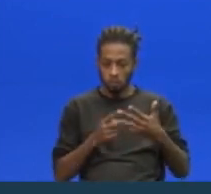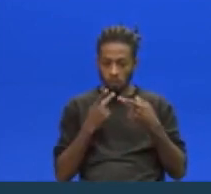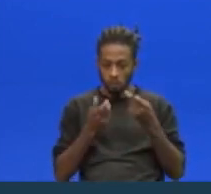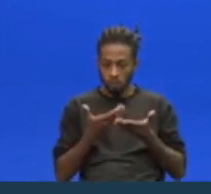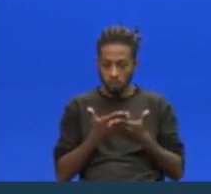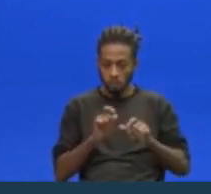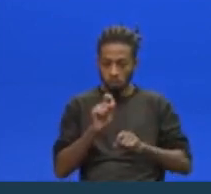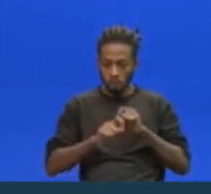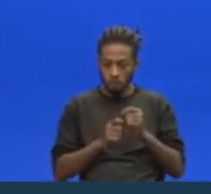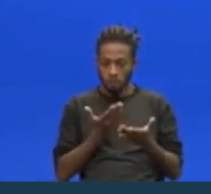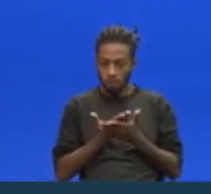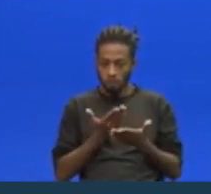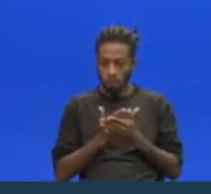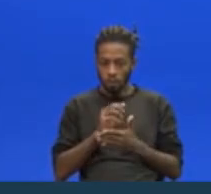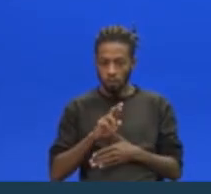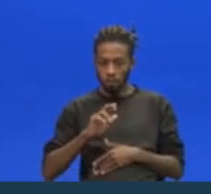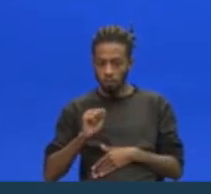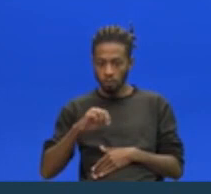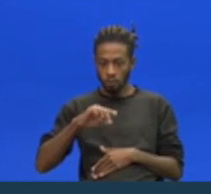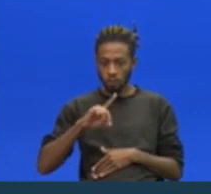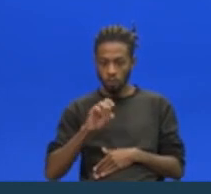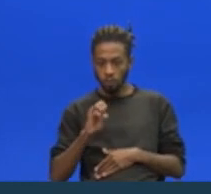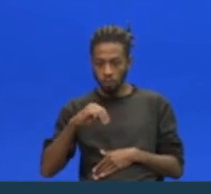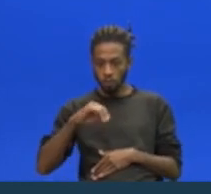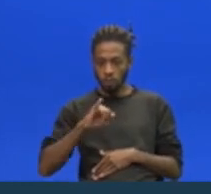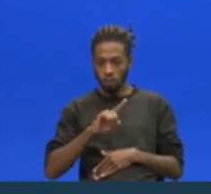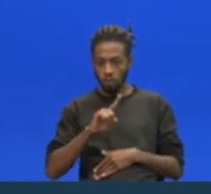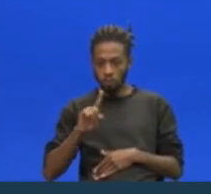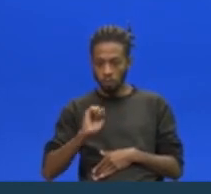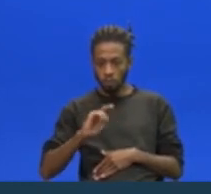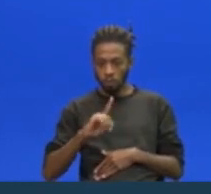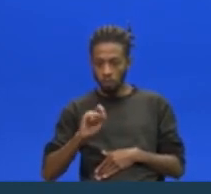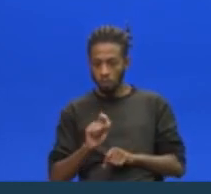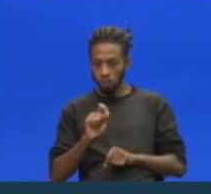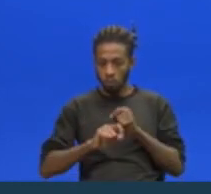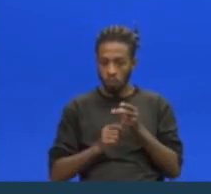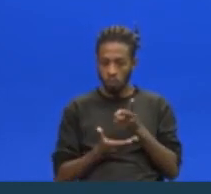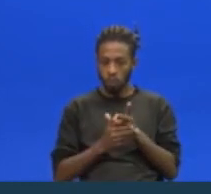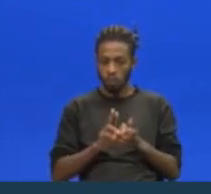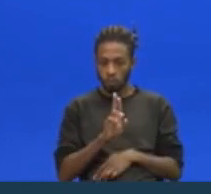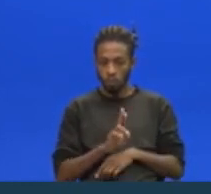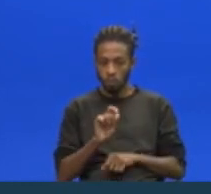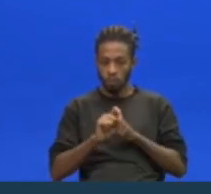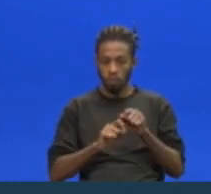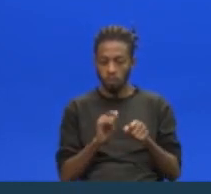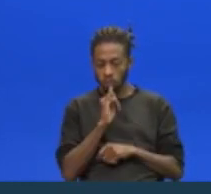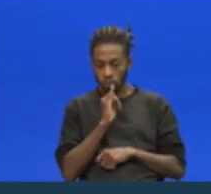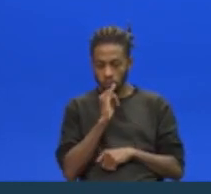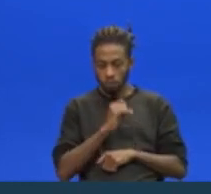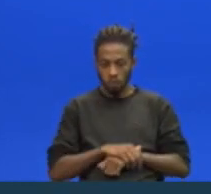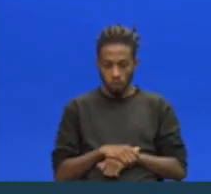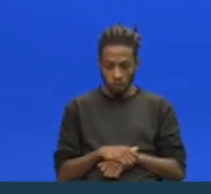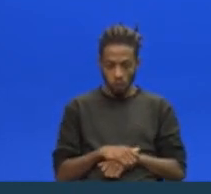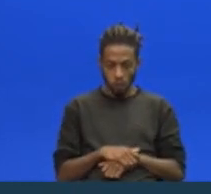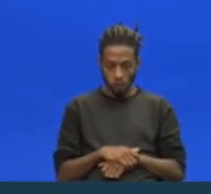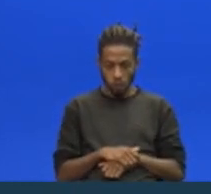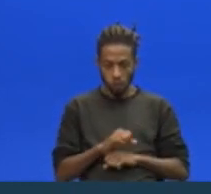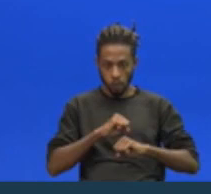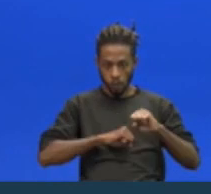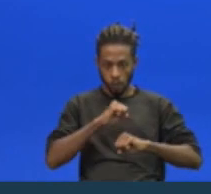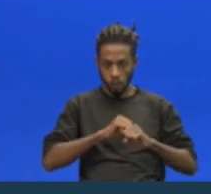os estudos randomizados. Os estudos randomizados são bastante utilizados, por exemplo, pela